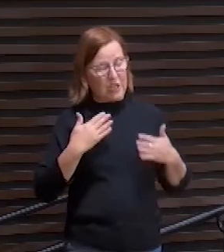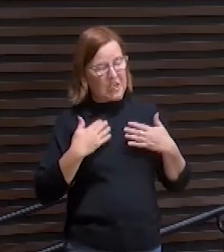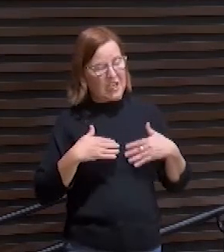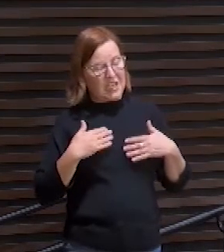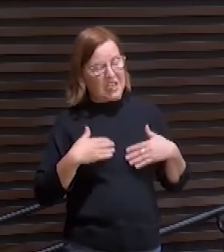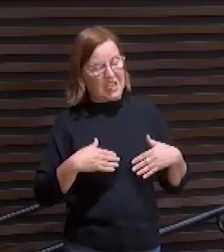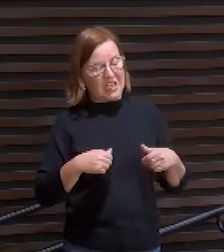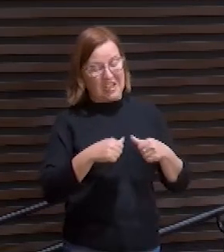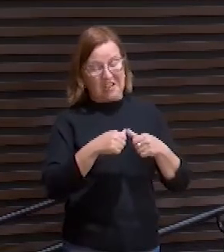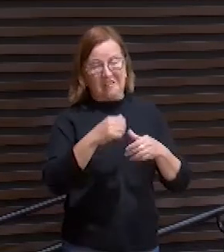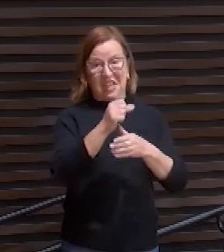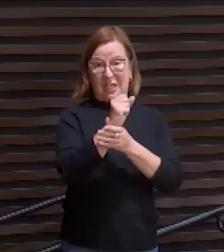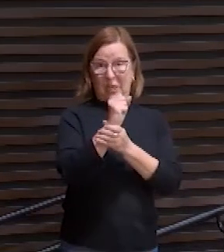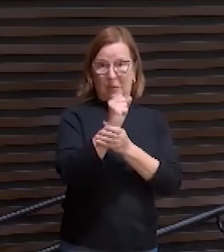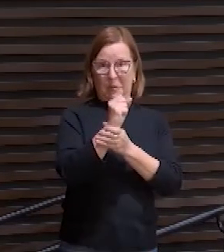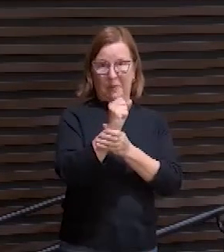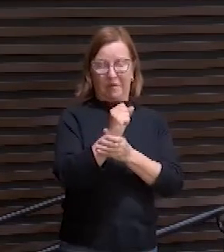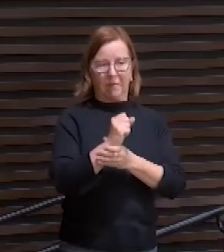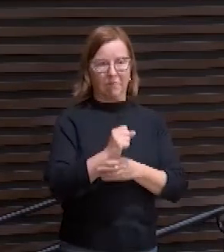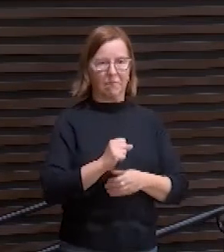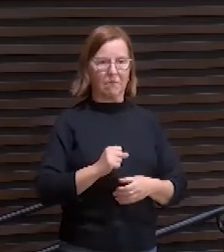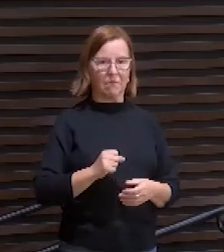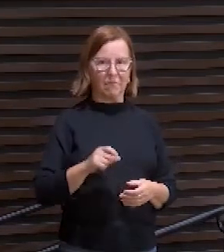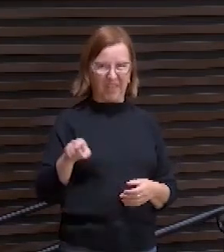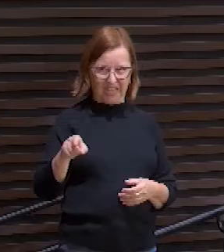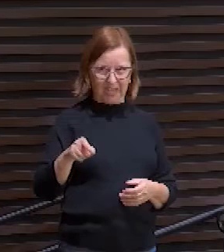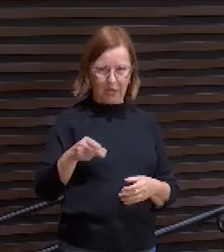estava procurando mais alguma coisa.